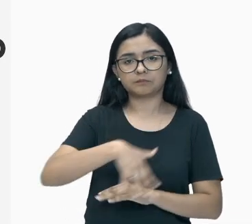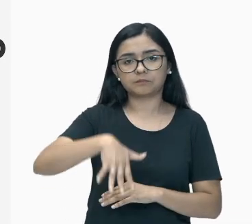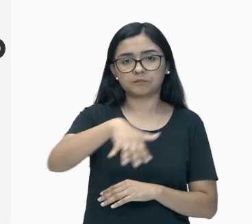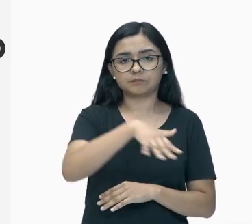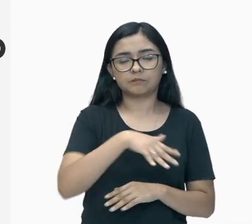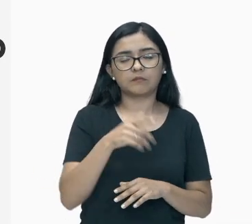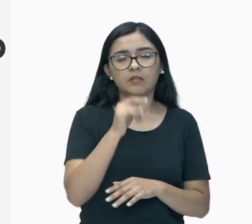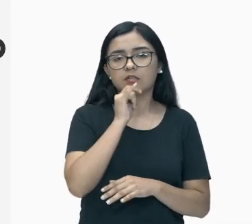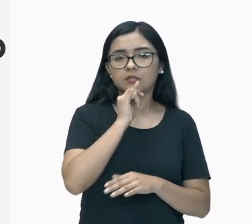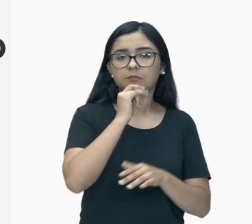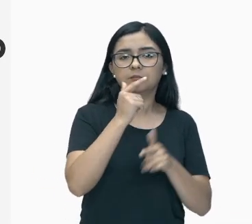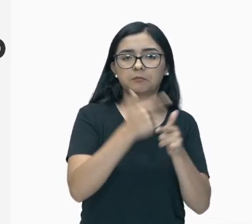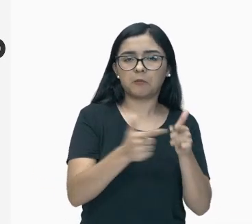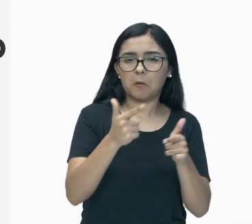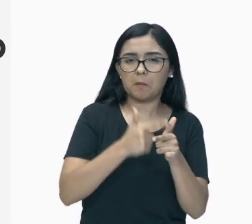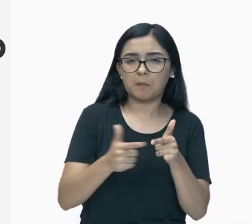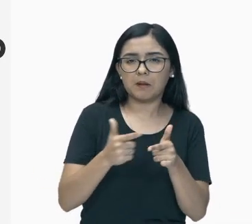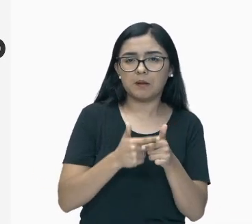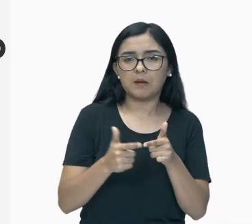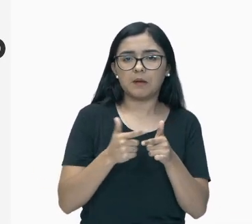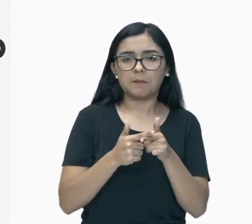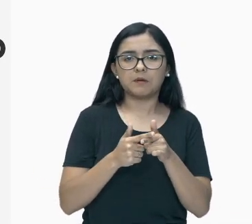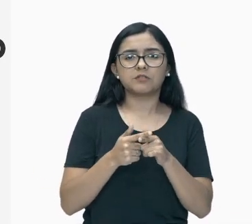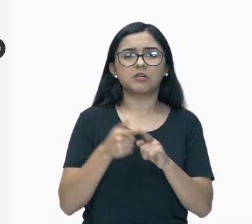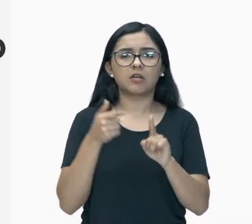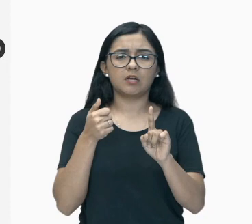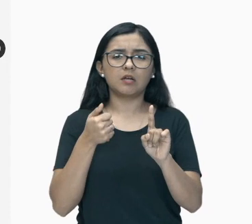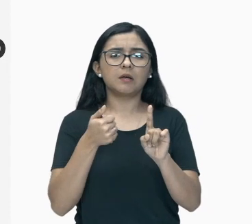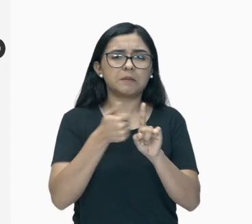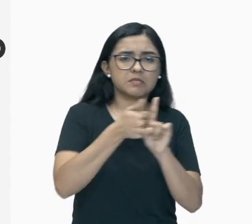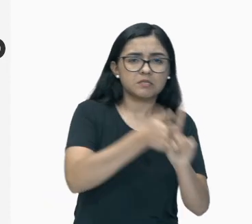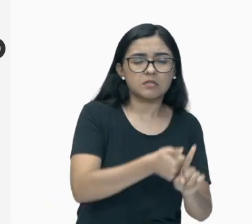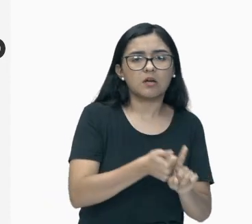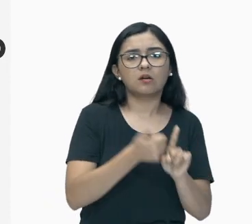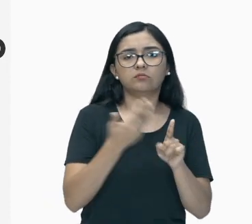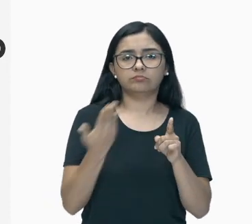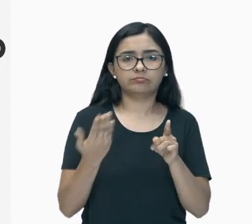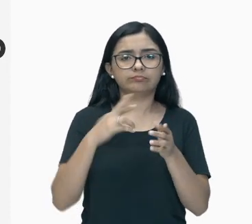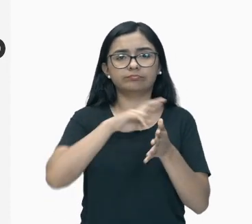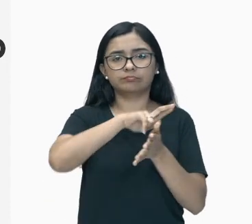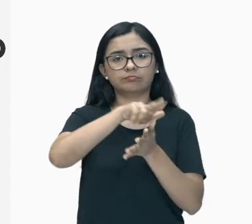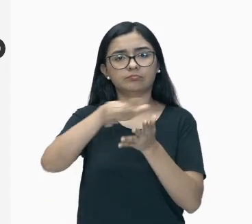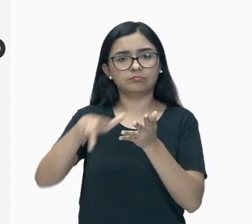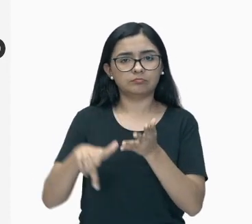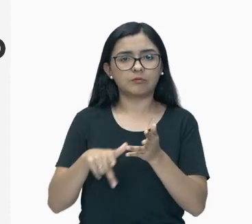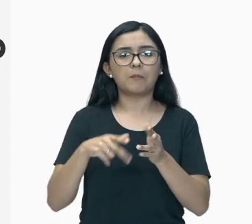por exemplo, de perseguição religiosa, né, ou por outros problemas, ou até mesmo para